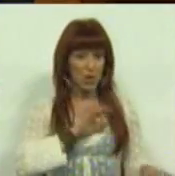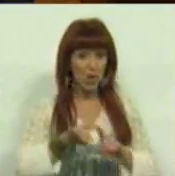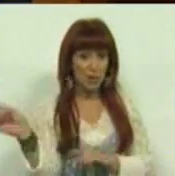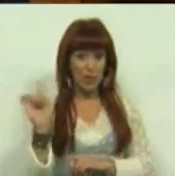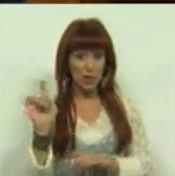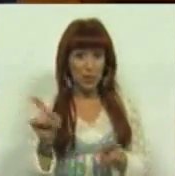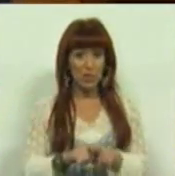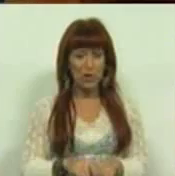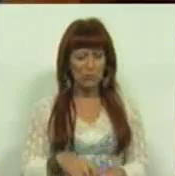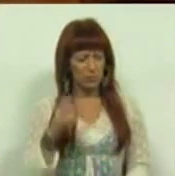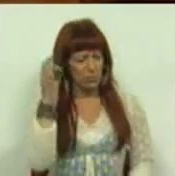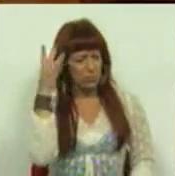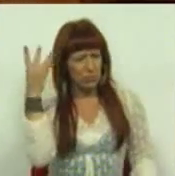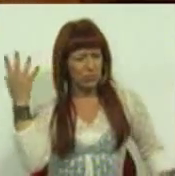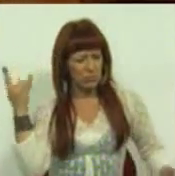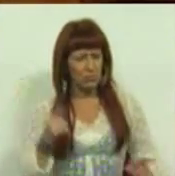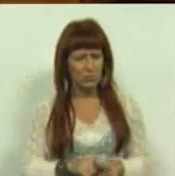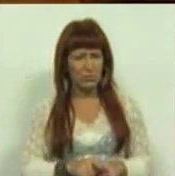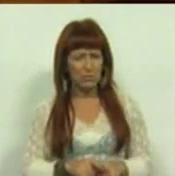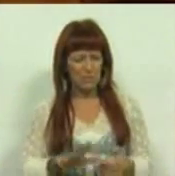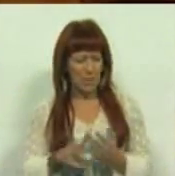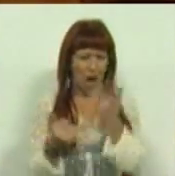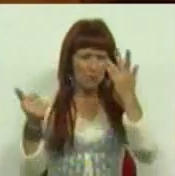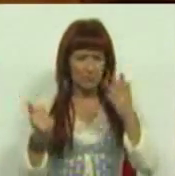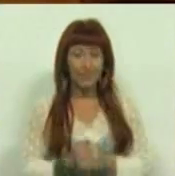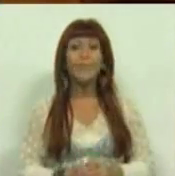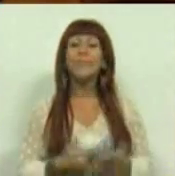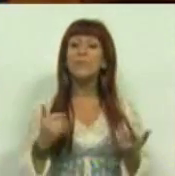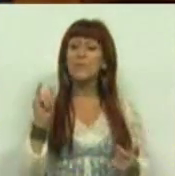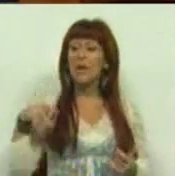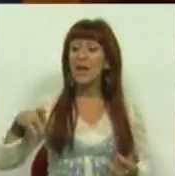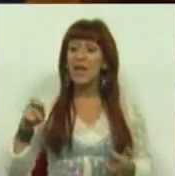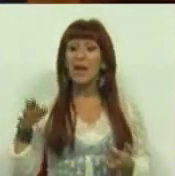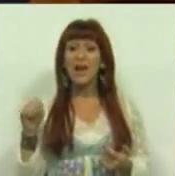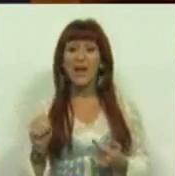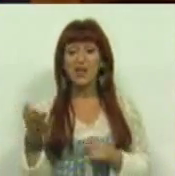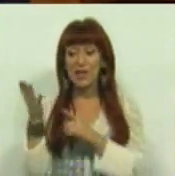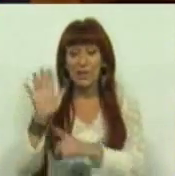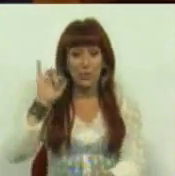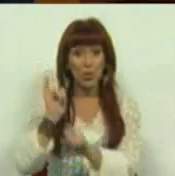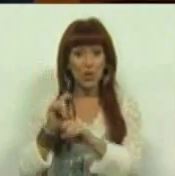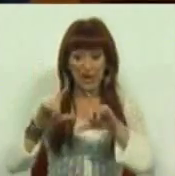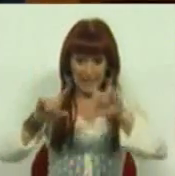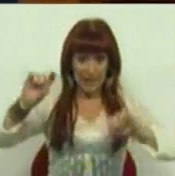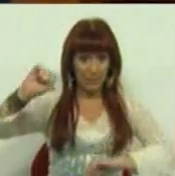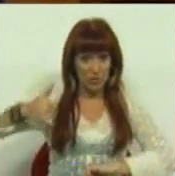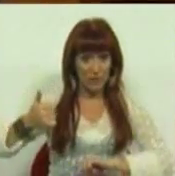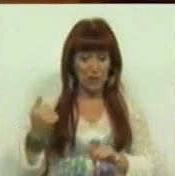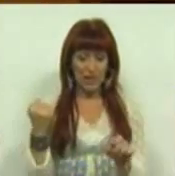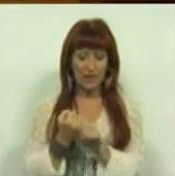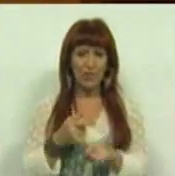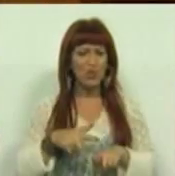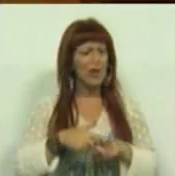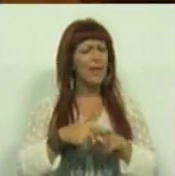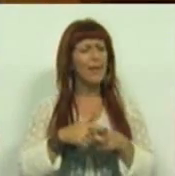deputados, é um ultraje, é um confisco. Inês, outro exemplo, recibo verde, a trabalhar num